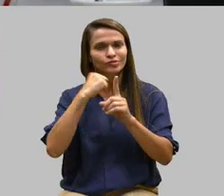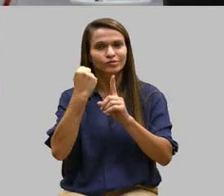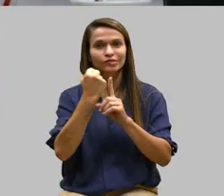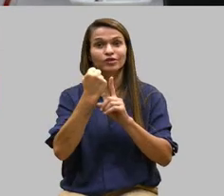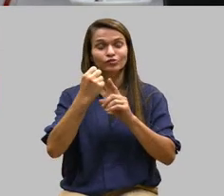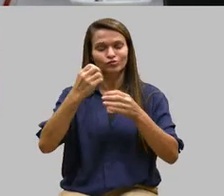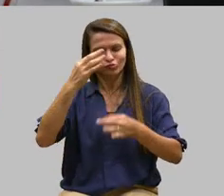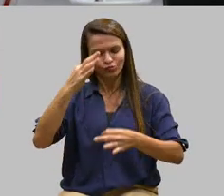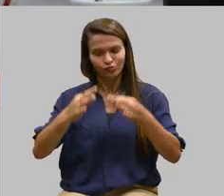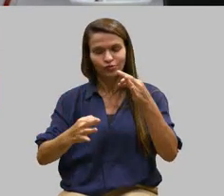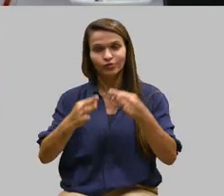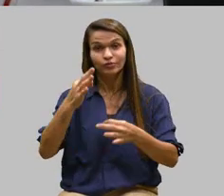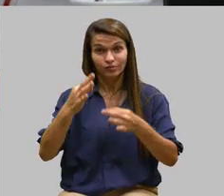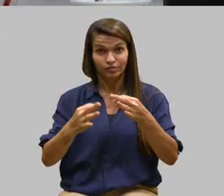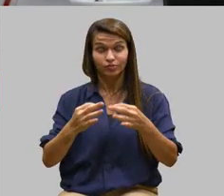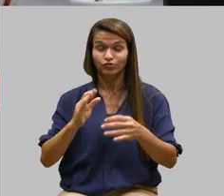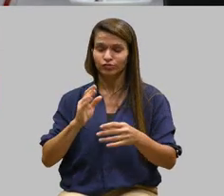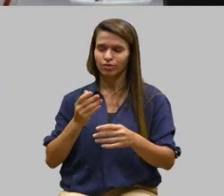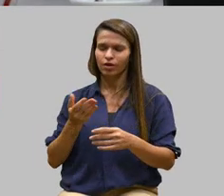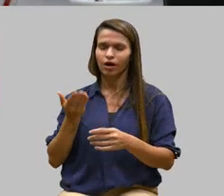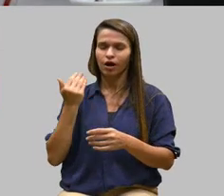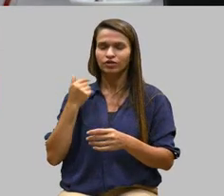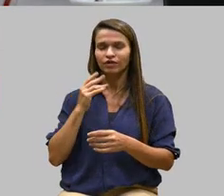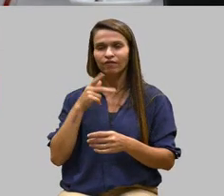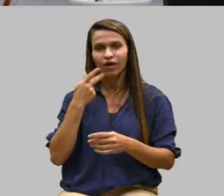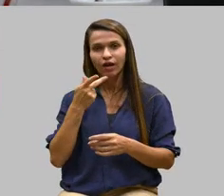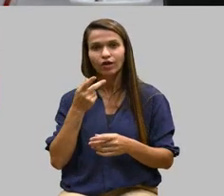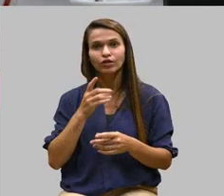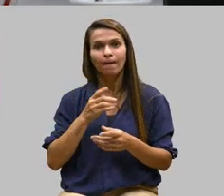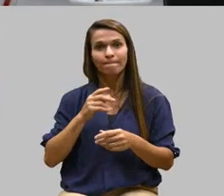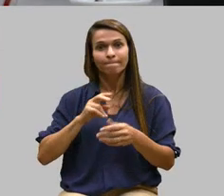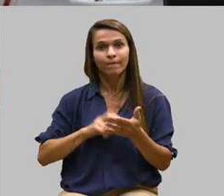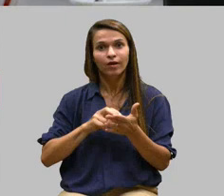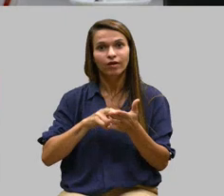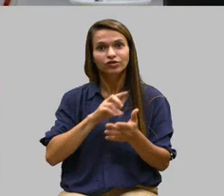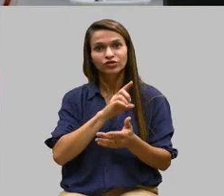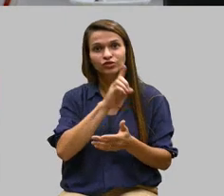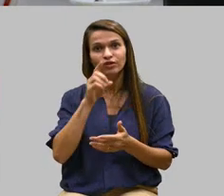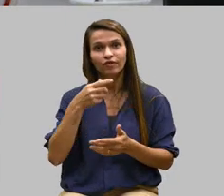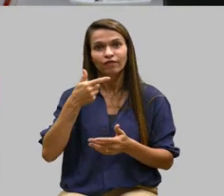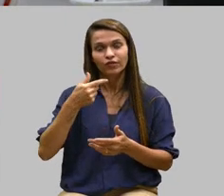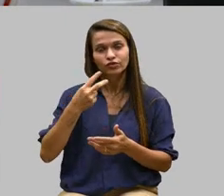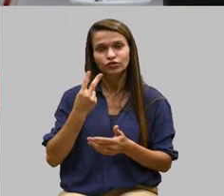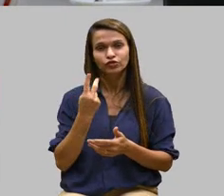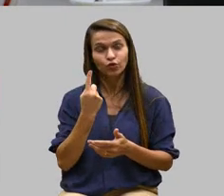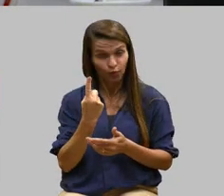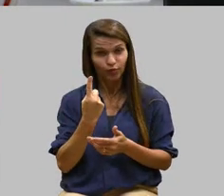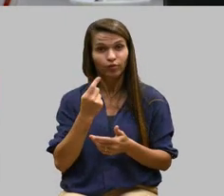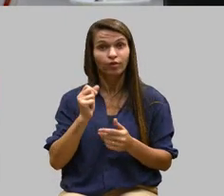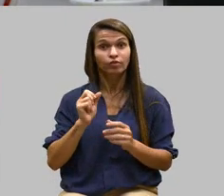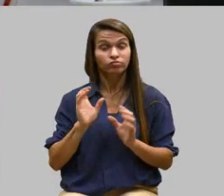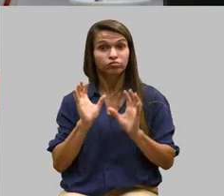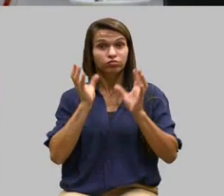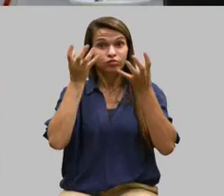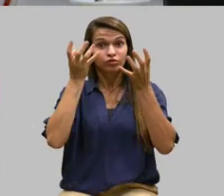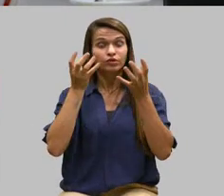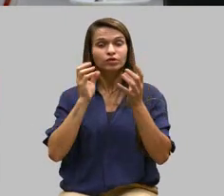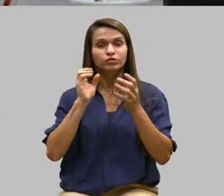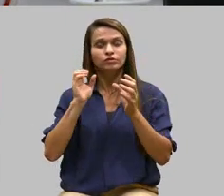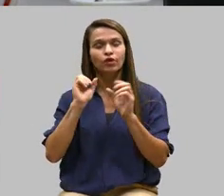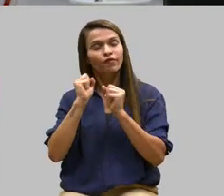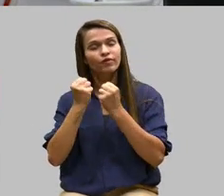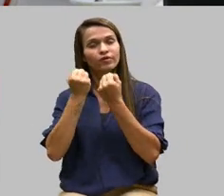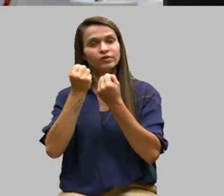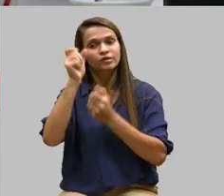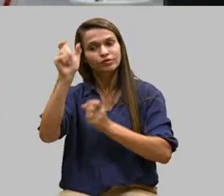justa Como já foi dito amanhã dia 21 comemoramos o Dia Nacional de luta em defesa dos direitos das pessoas